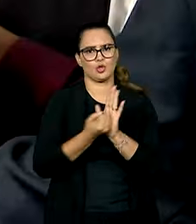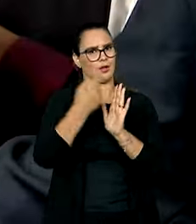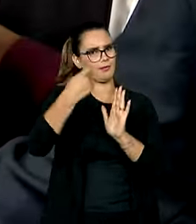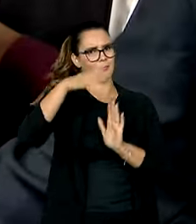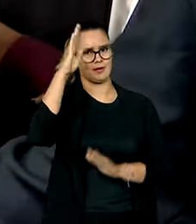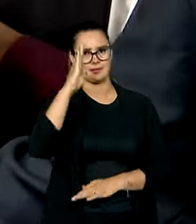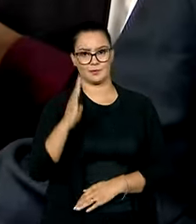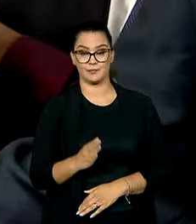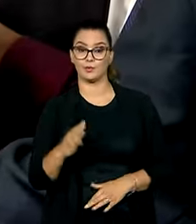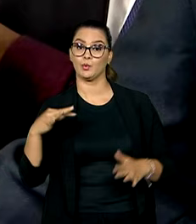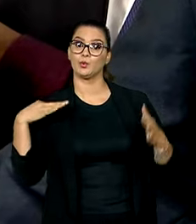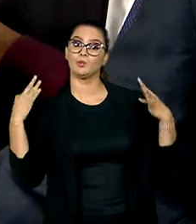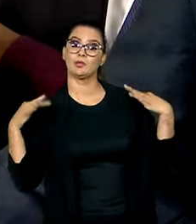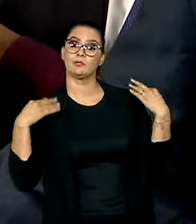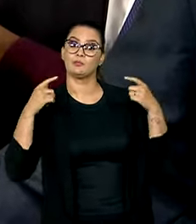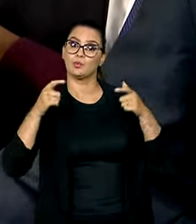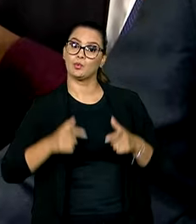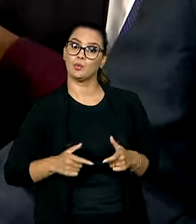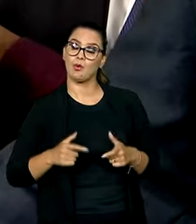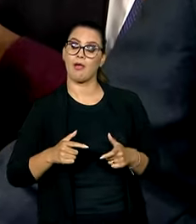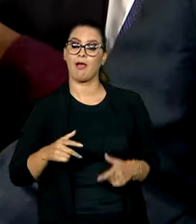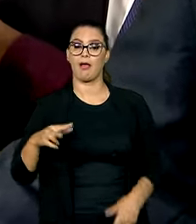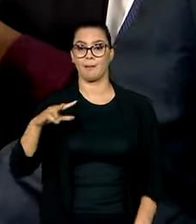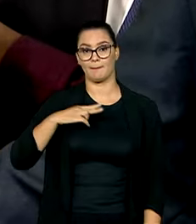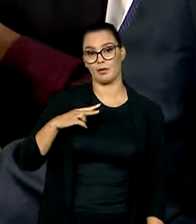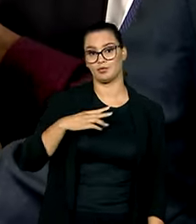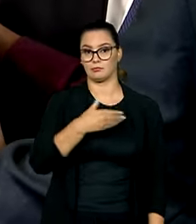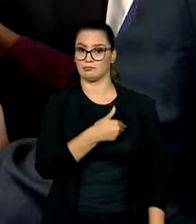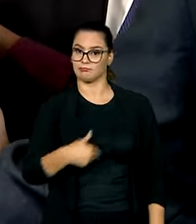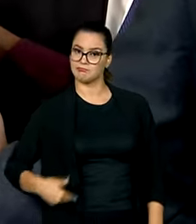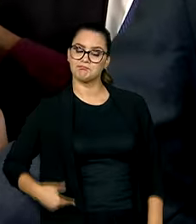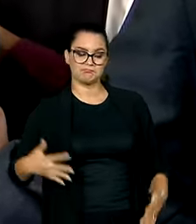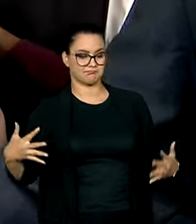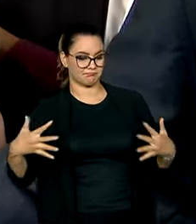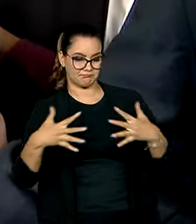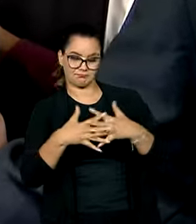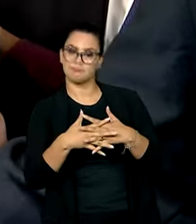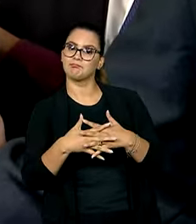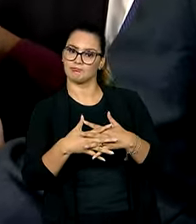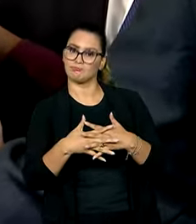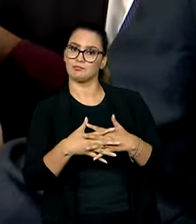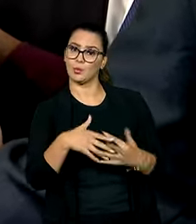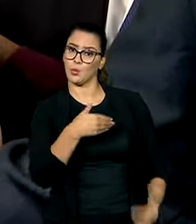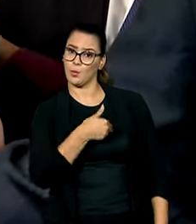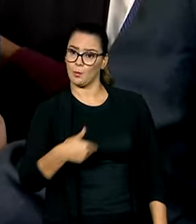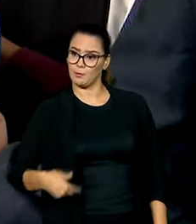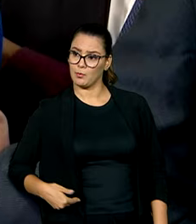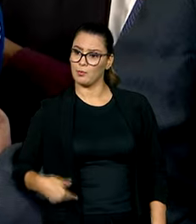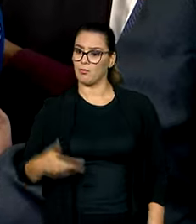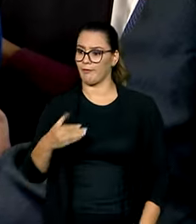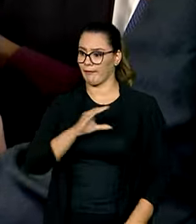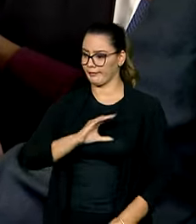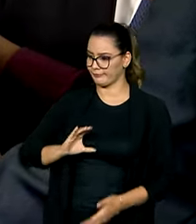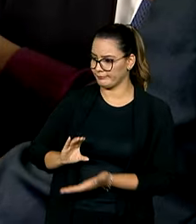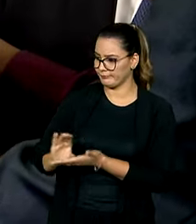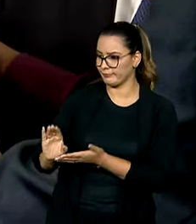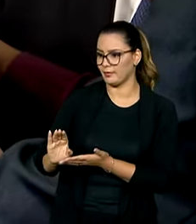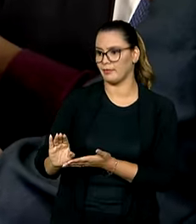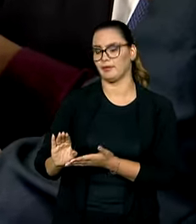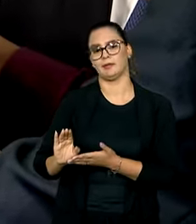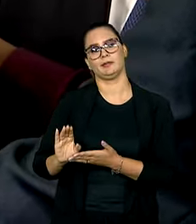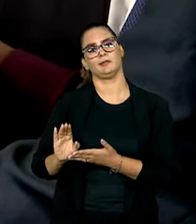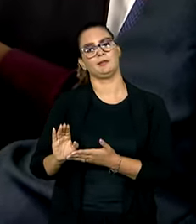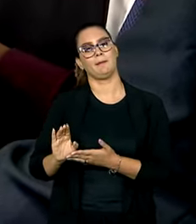Brasil. O turismo é um lugar onde a iniciativa pública e privada se entendem bem, porque a política pública vem do governo, vem dos órgãos do